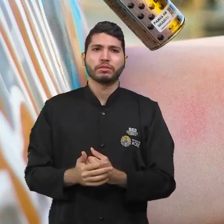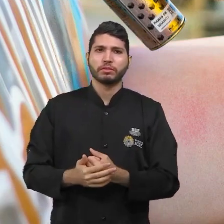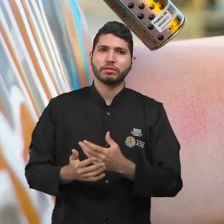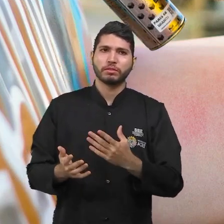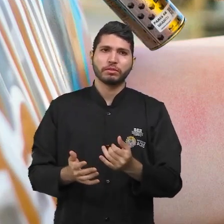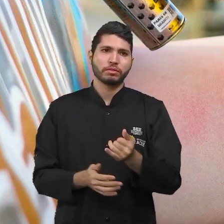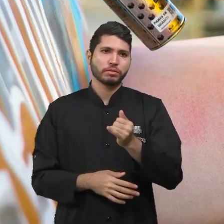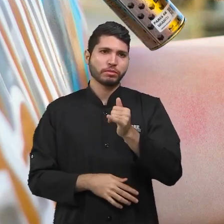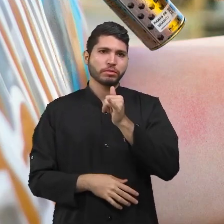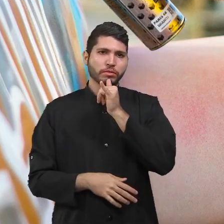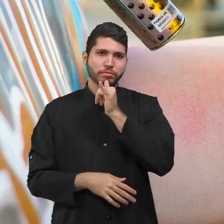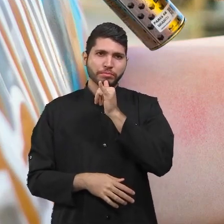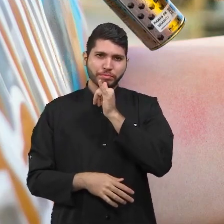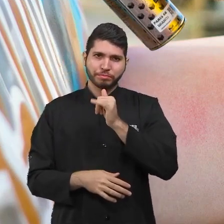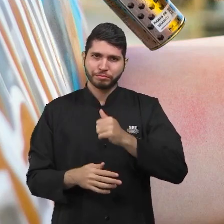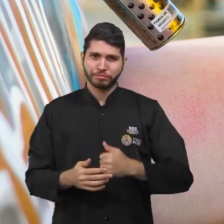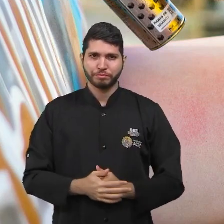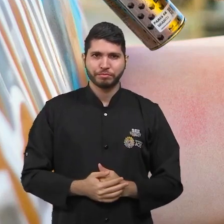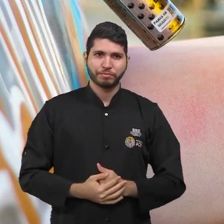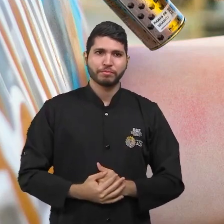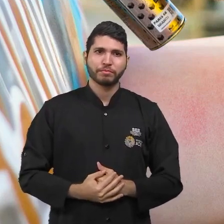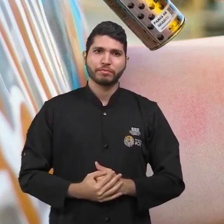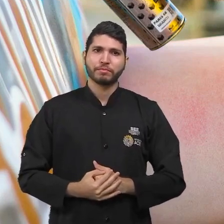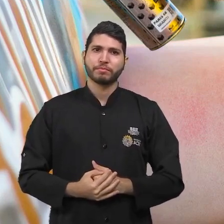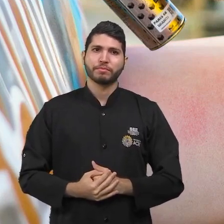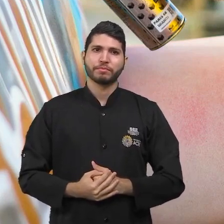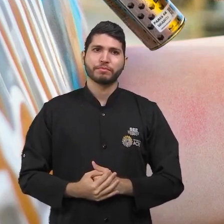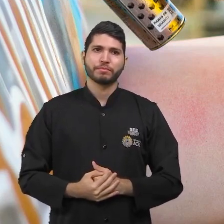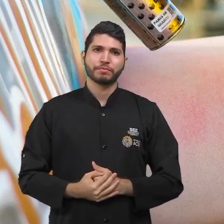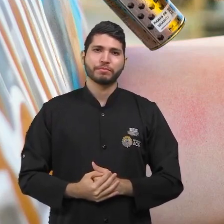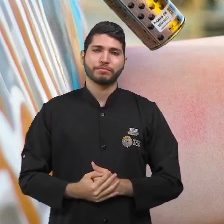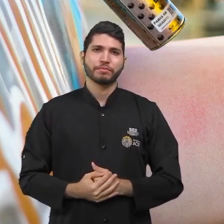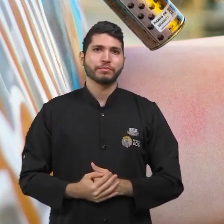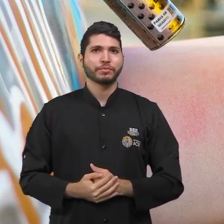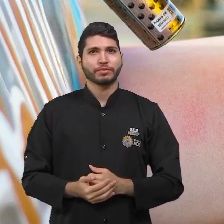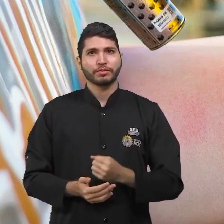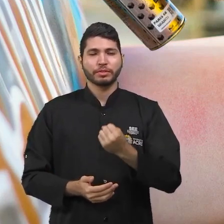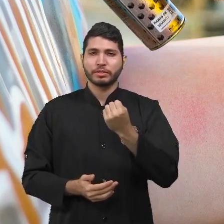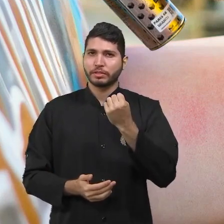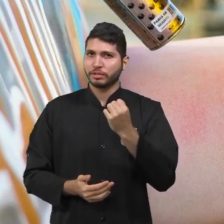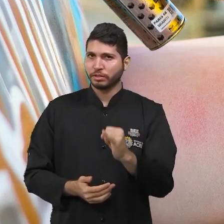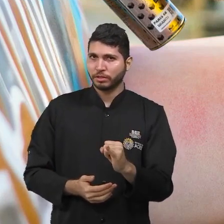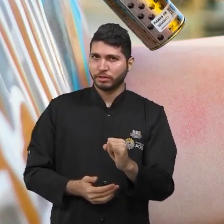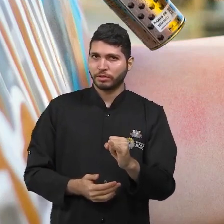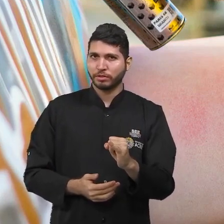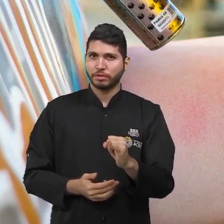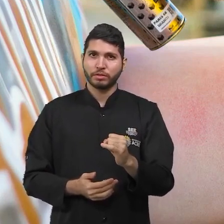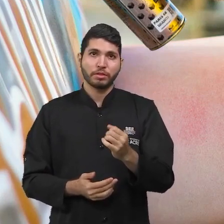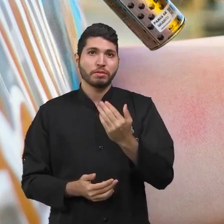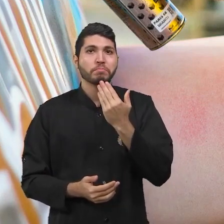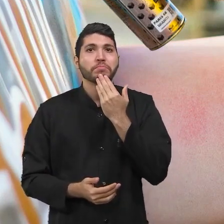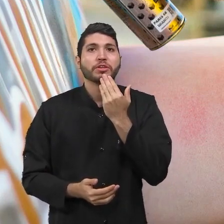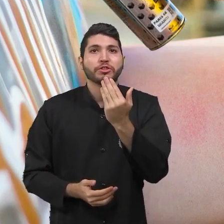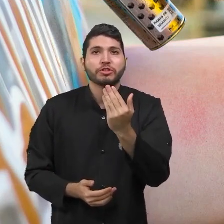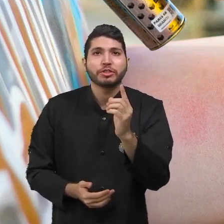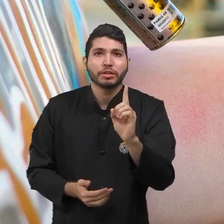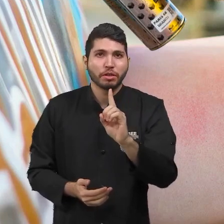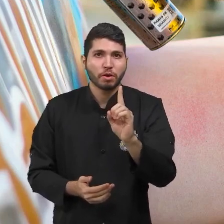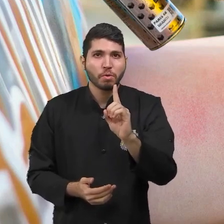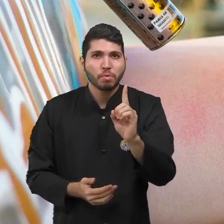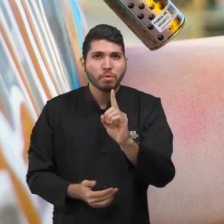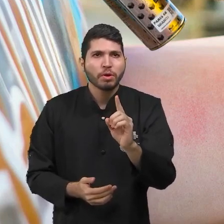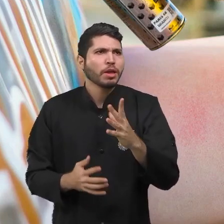da realidade, da identidade do povo, mas se você não pediu permissão para o dono do muro